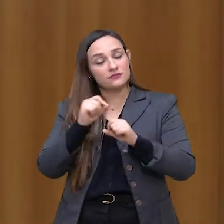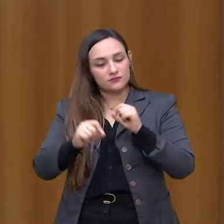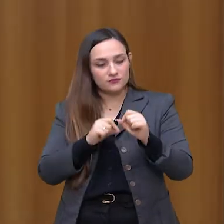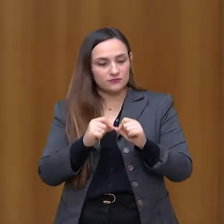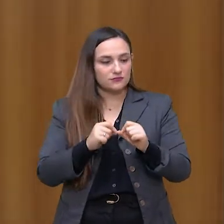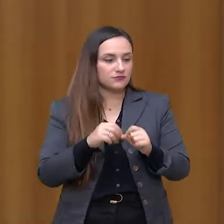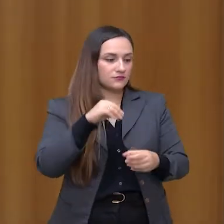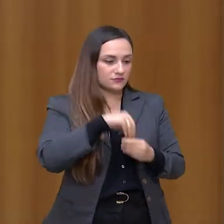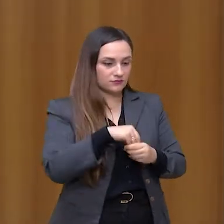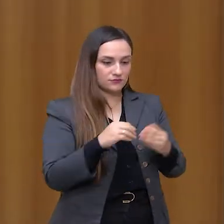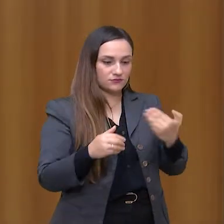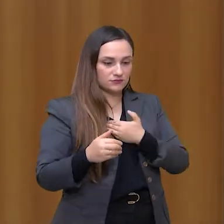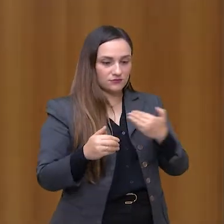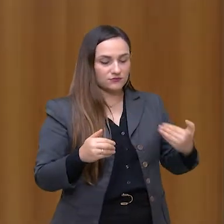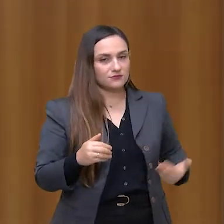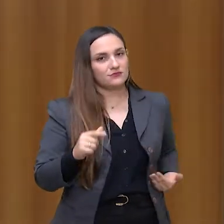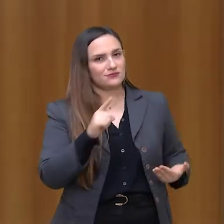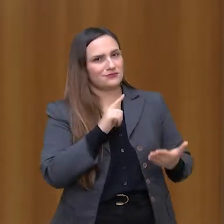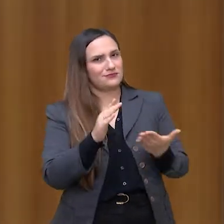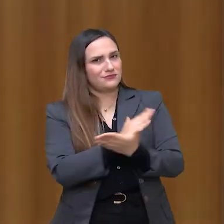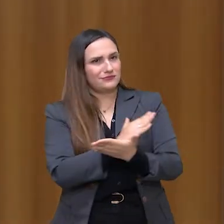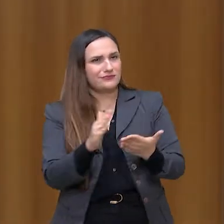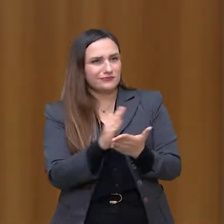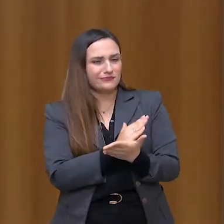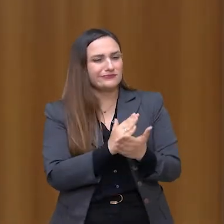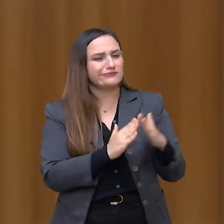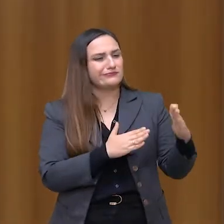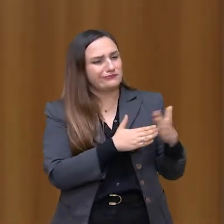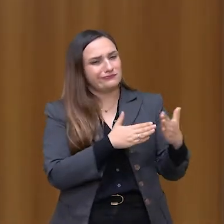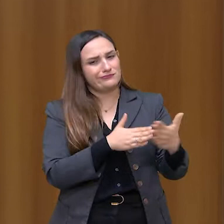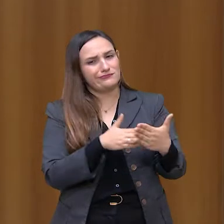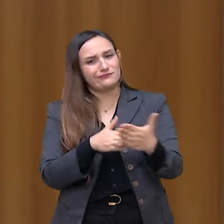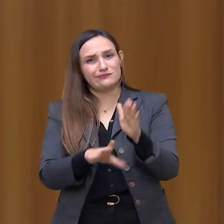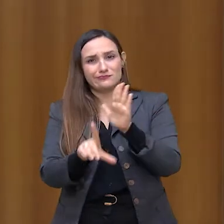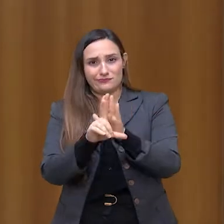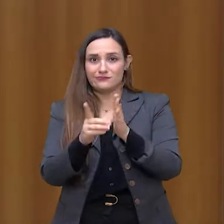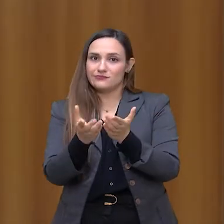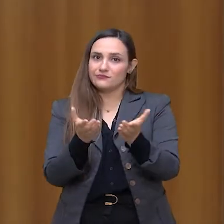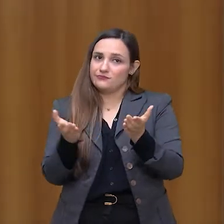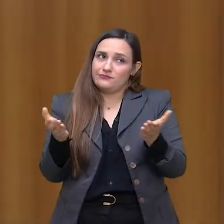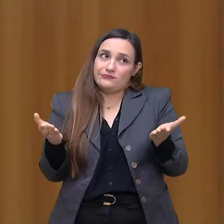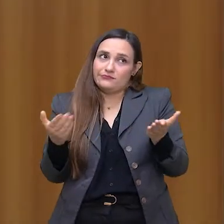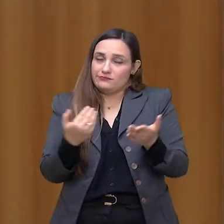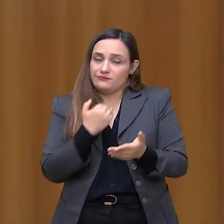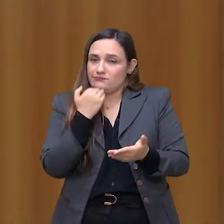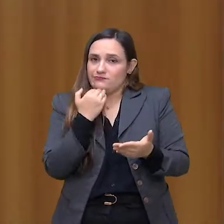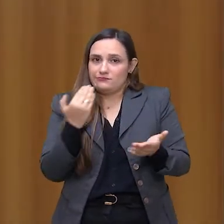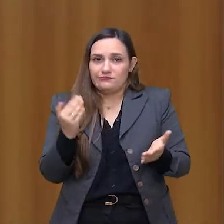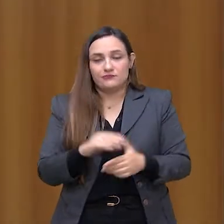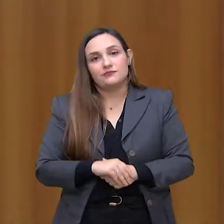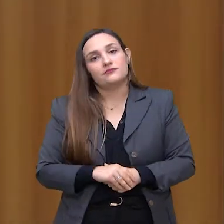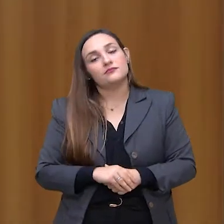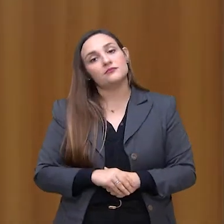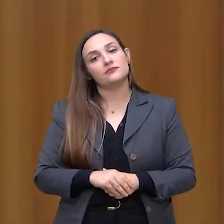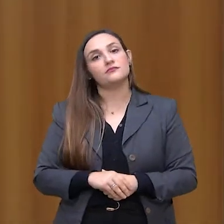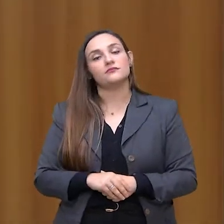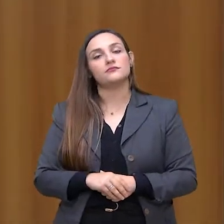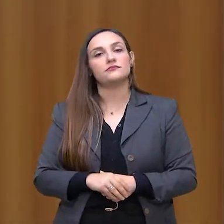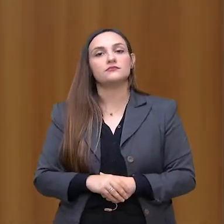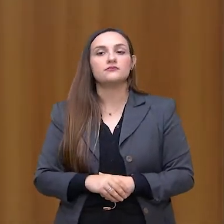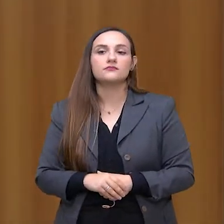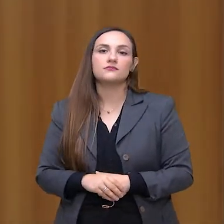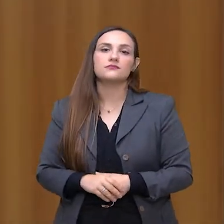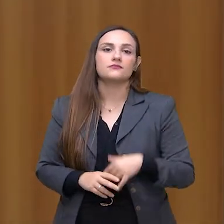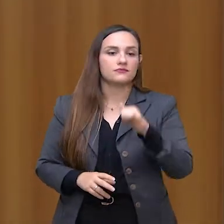órgão público, a gente tem algumas travas, algumas limitações da lei de licitação, não tem como, né? Mas,